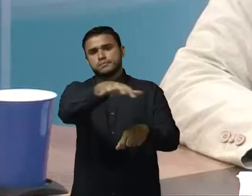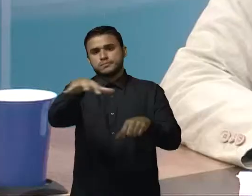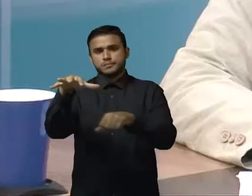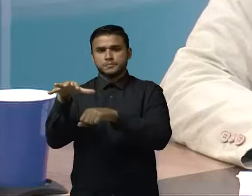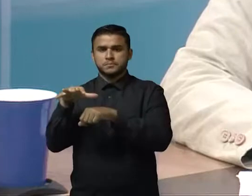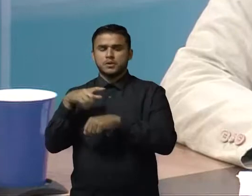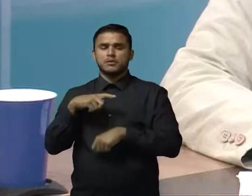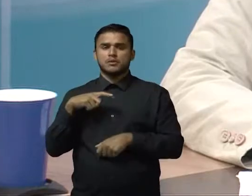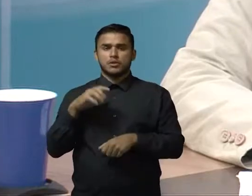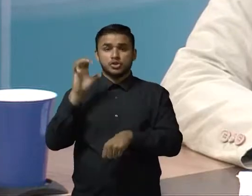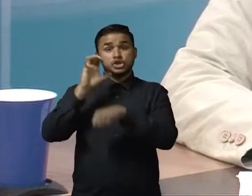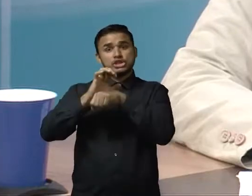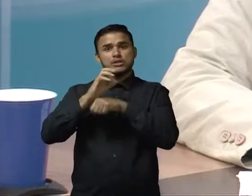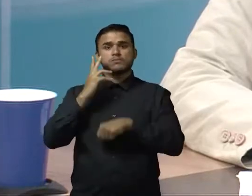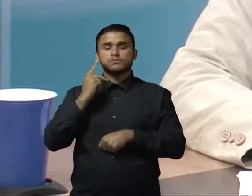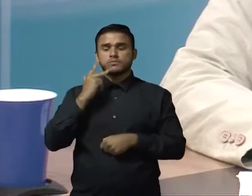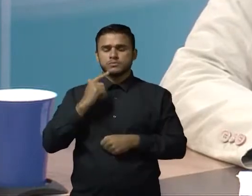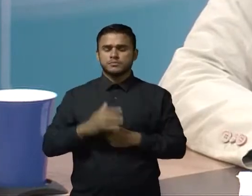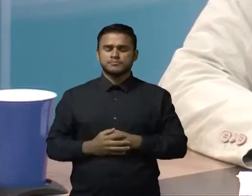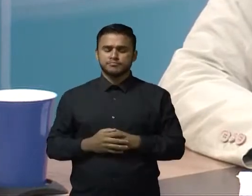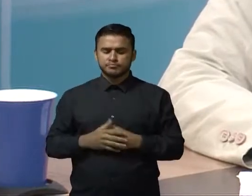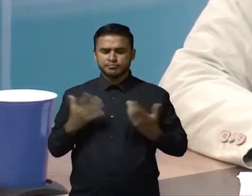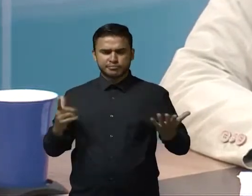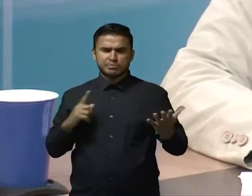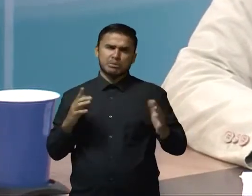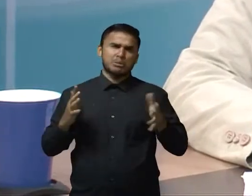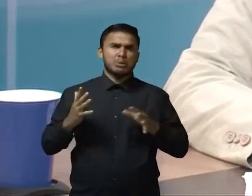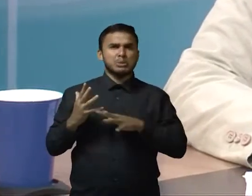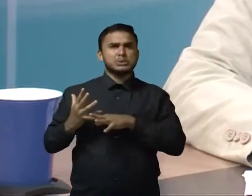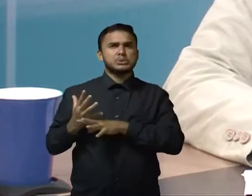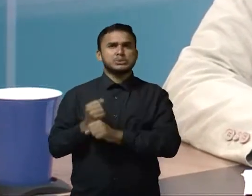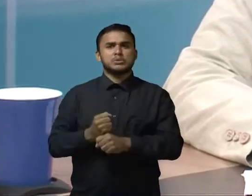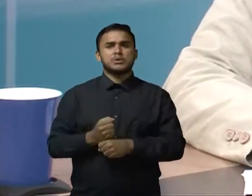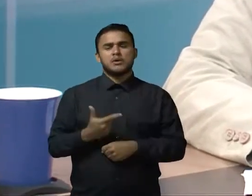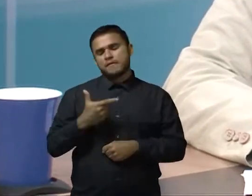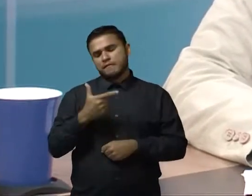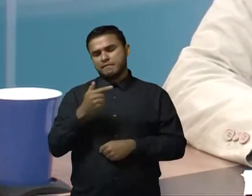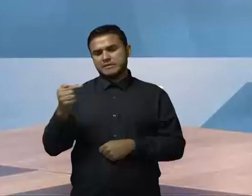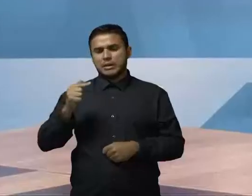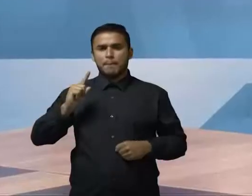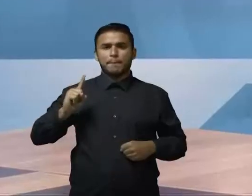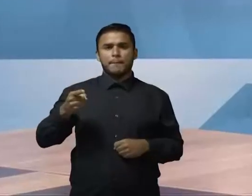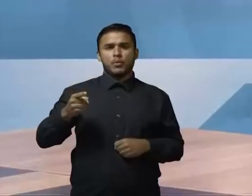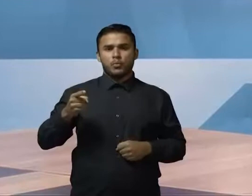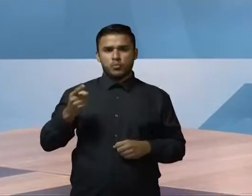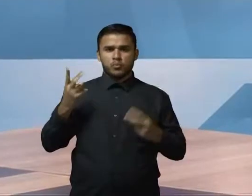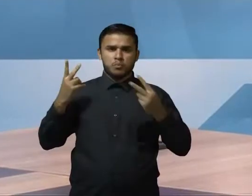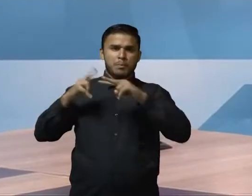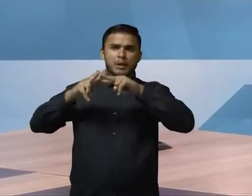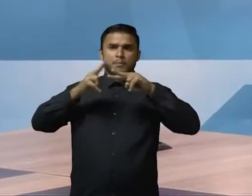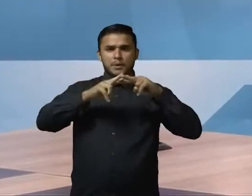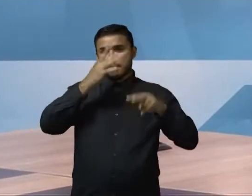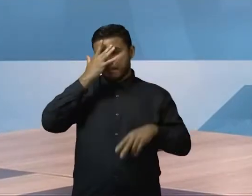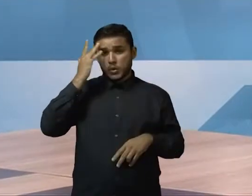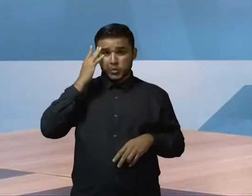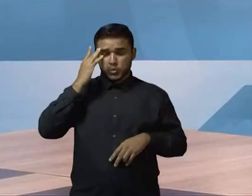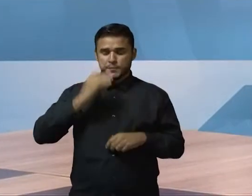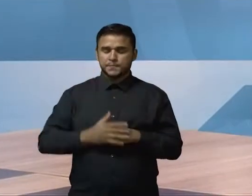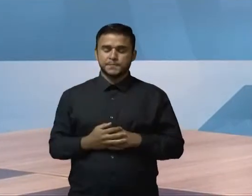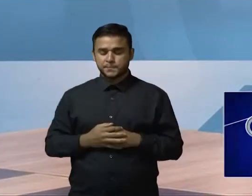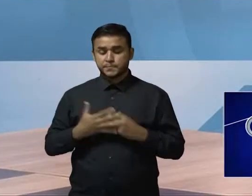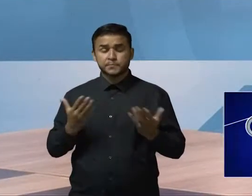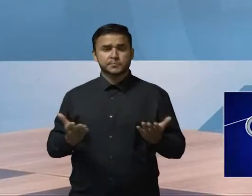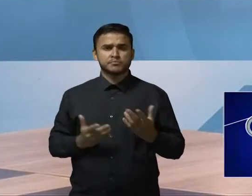do número de 27 mil presos, esse censo não é correto, um pouco mais, um pouco menos, eu tive,